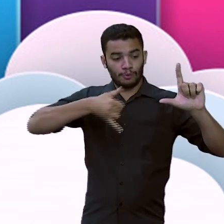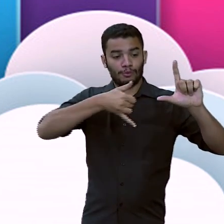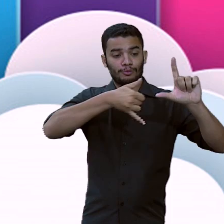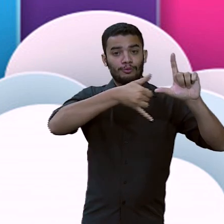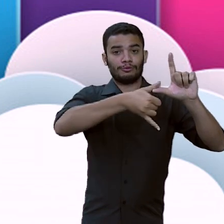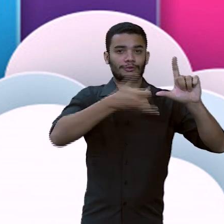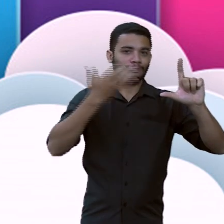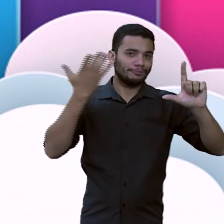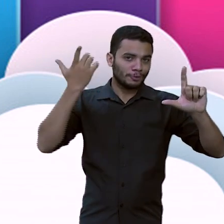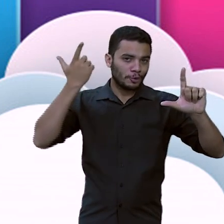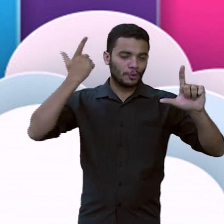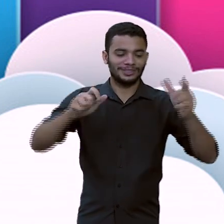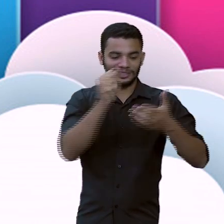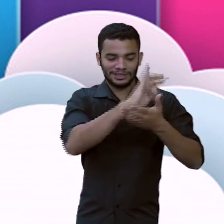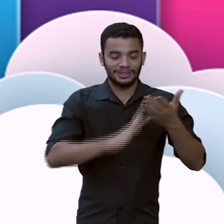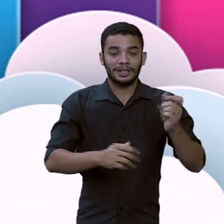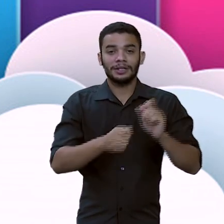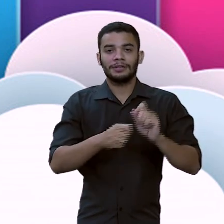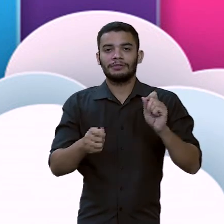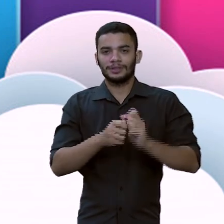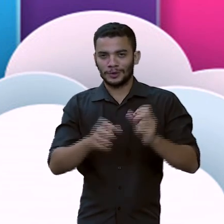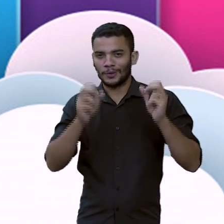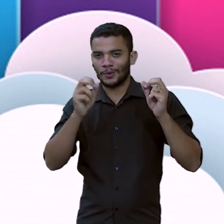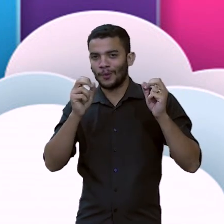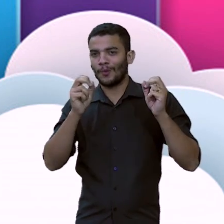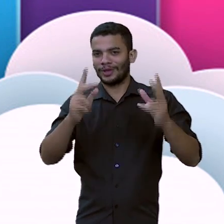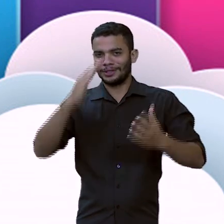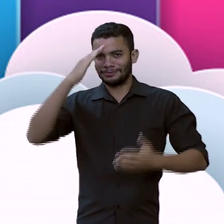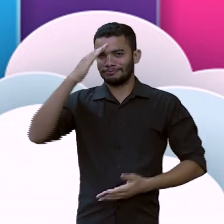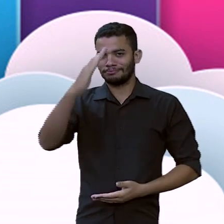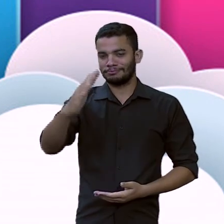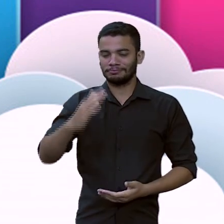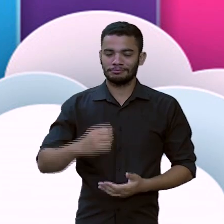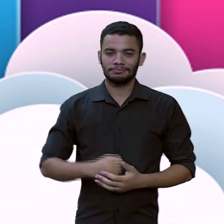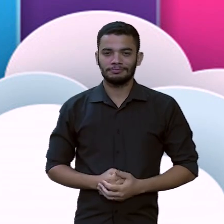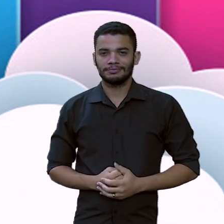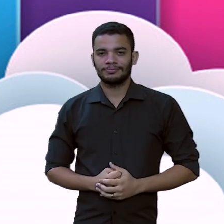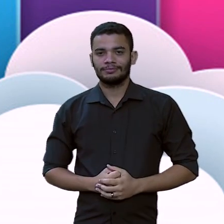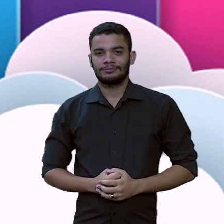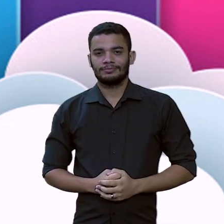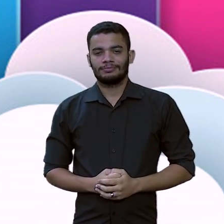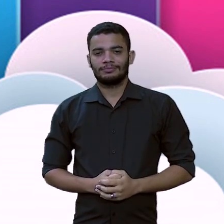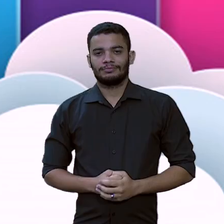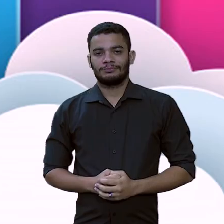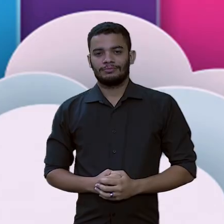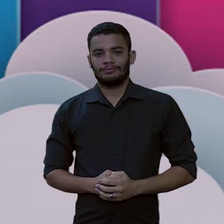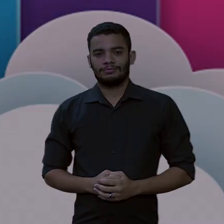sociais, acompanhe os horários e não perca nossas aulas. Até mais!